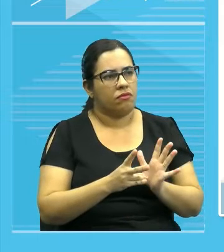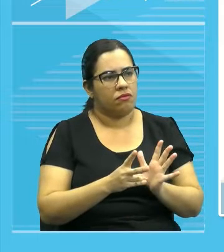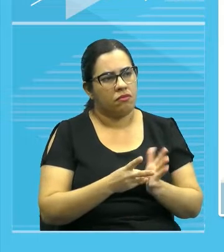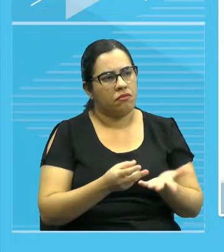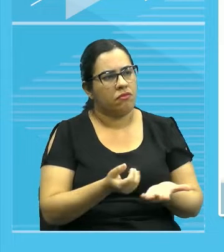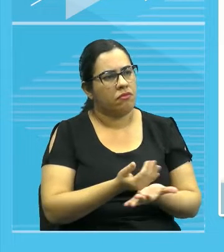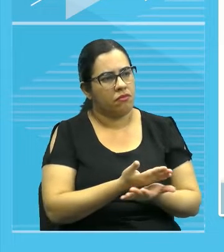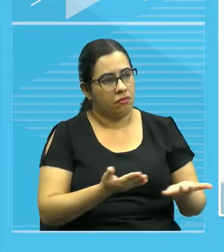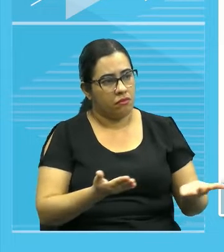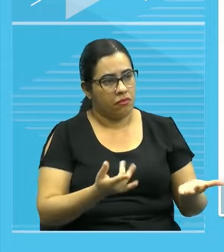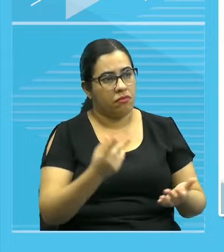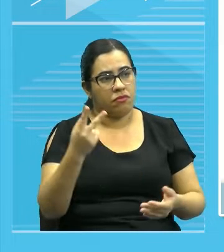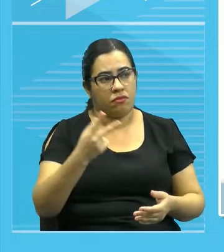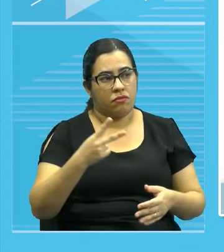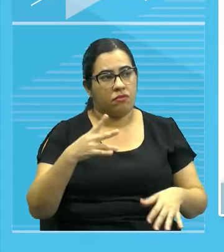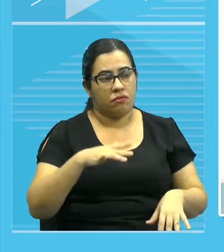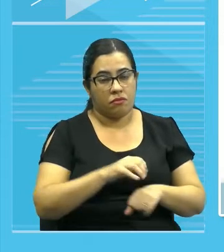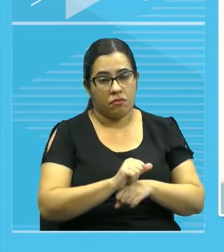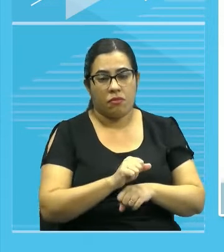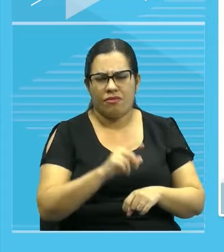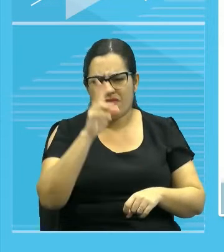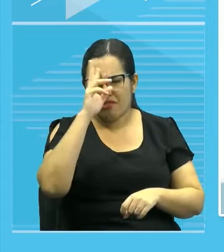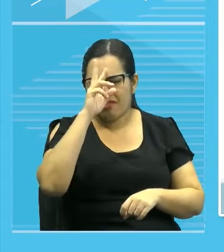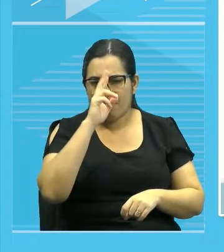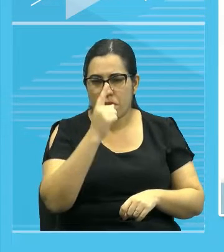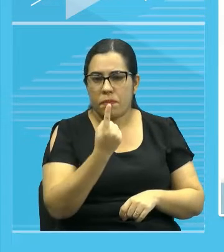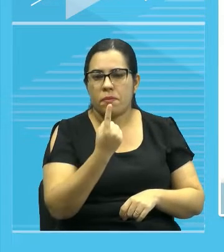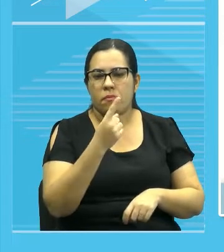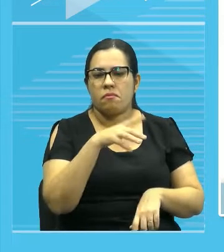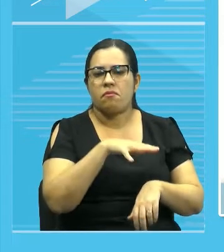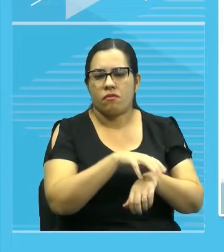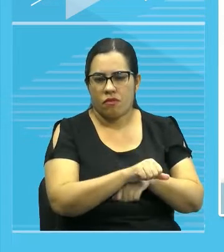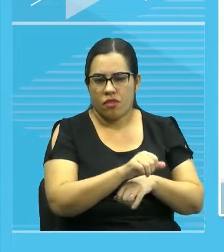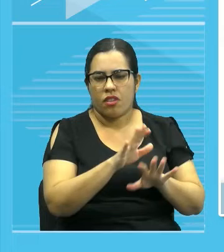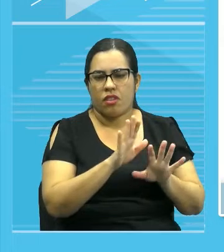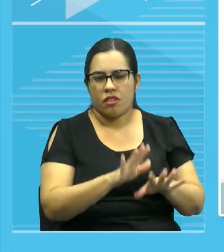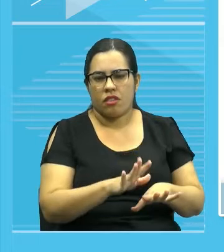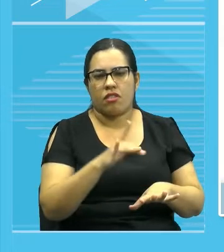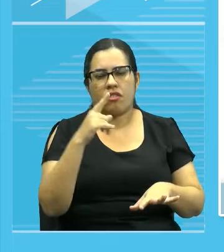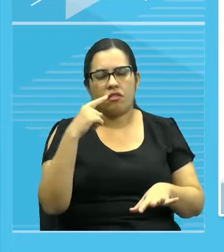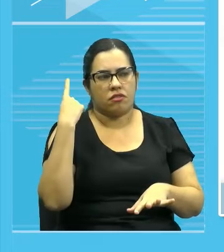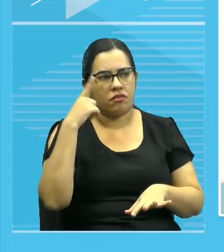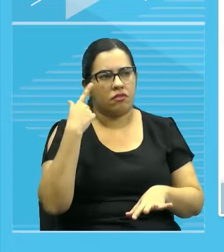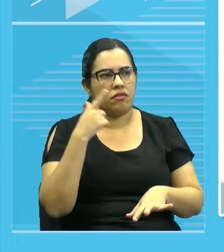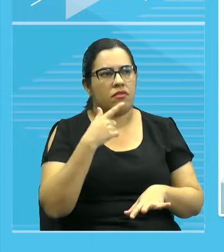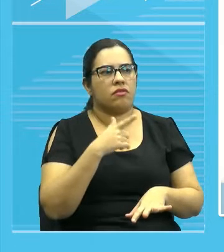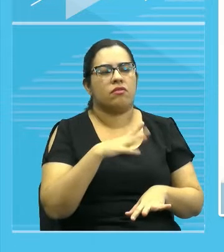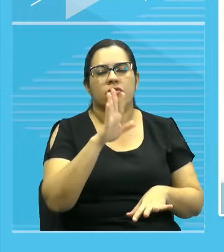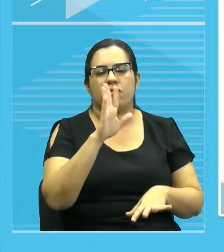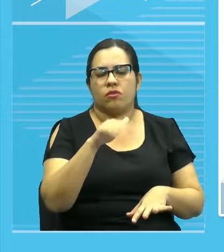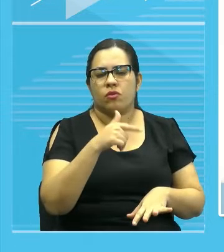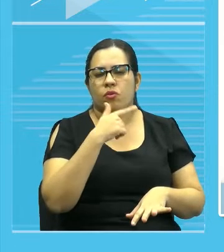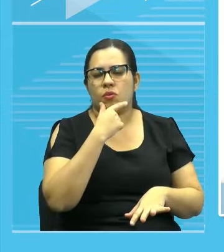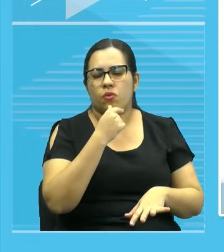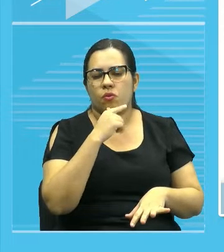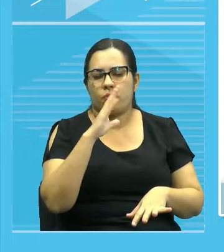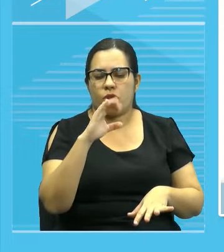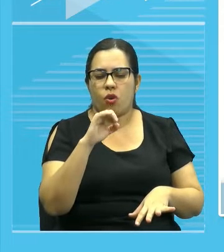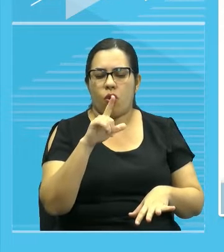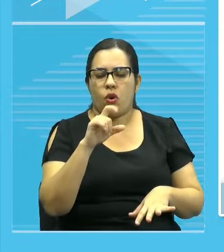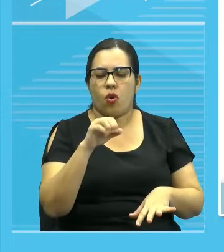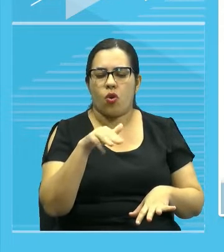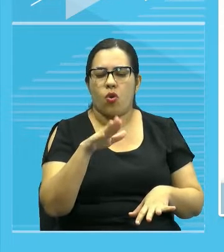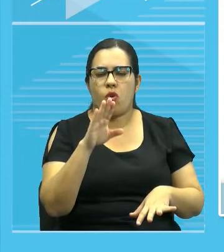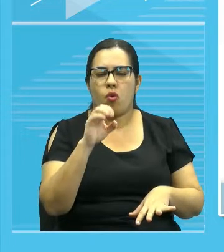Esta é a segunda conquista porque teve a primeira né os espanhóis chegaram aqui com Cristóvão Colombo teve o processo